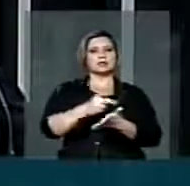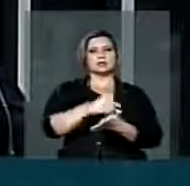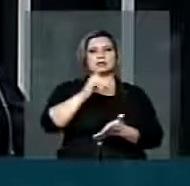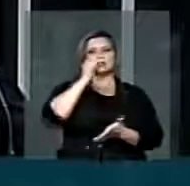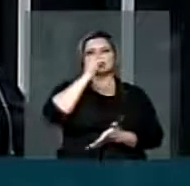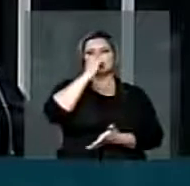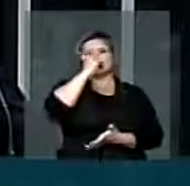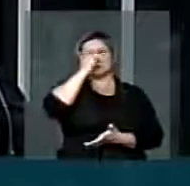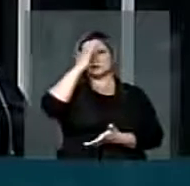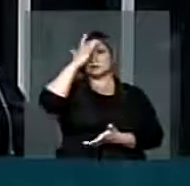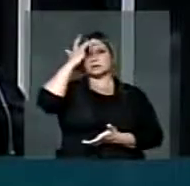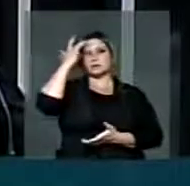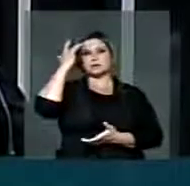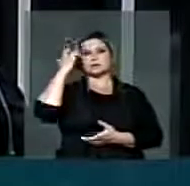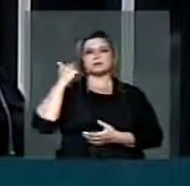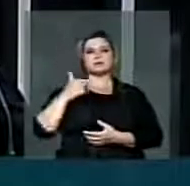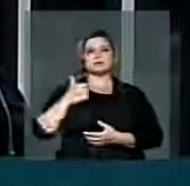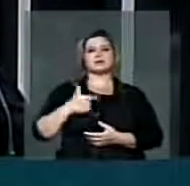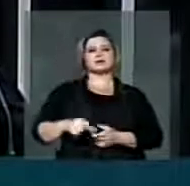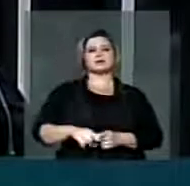que vitimou